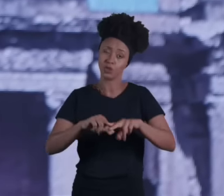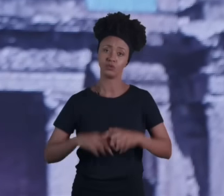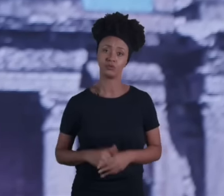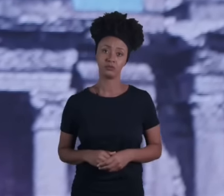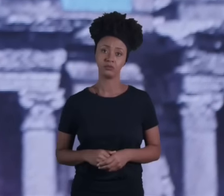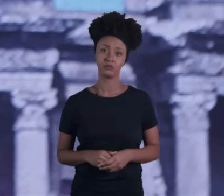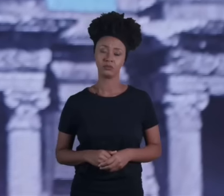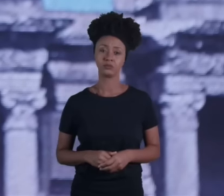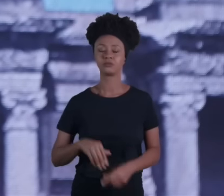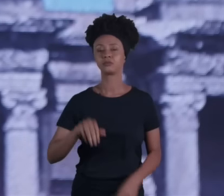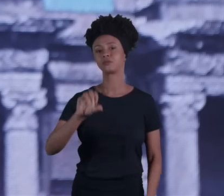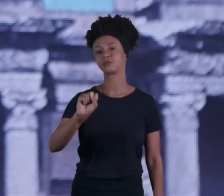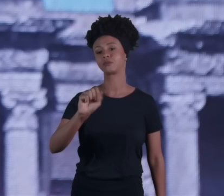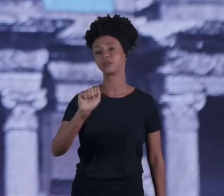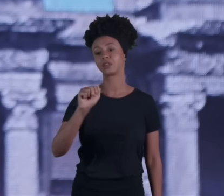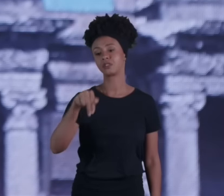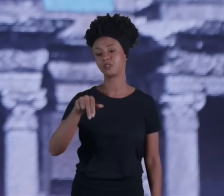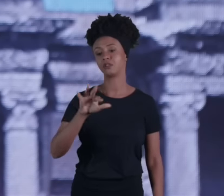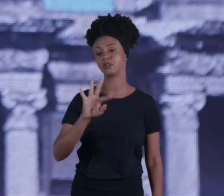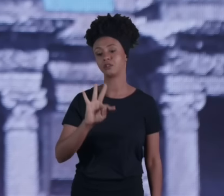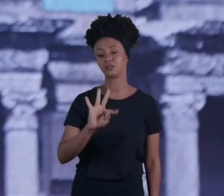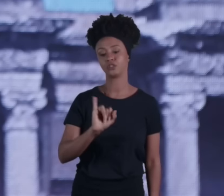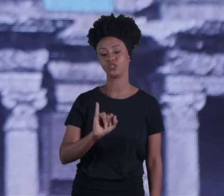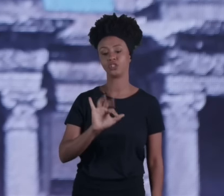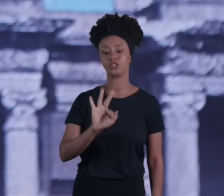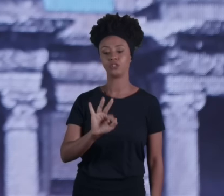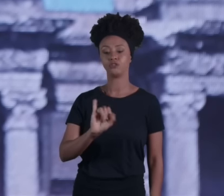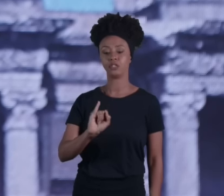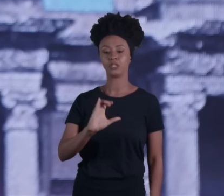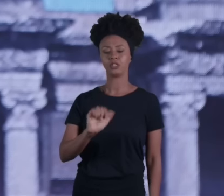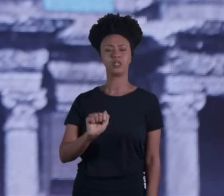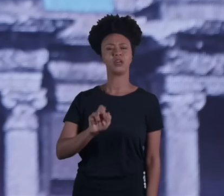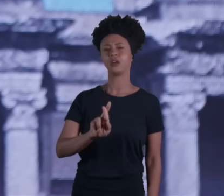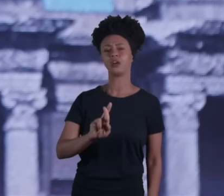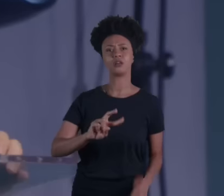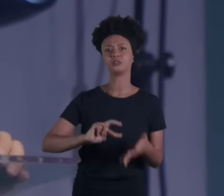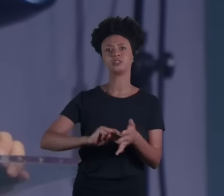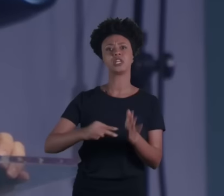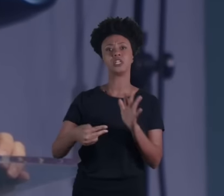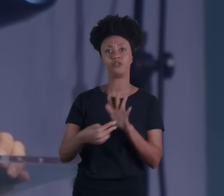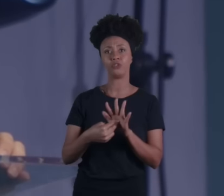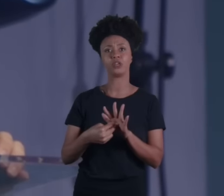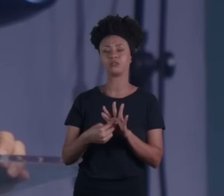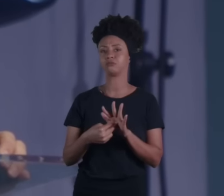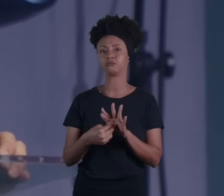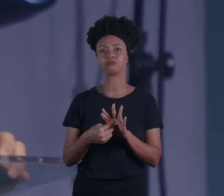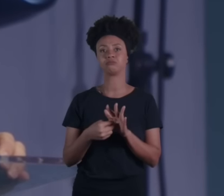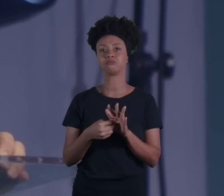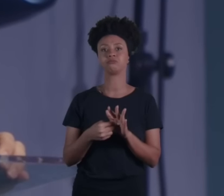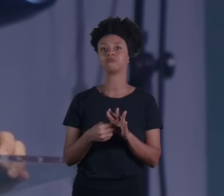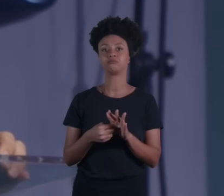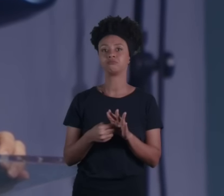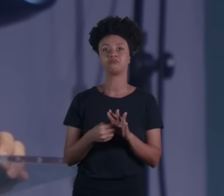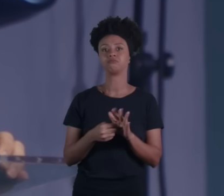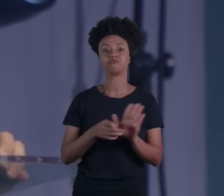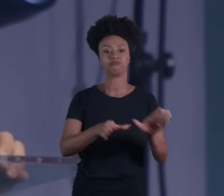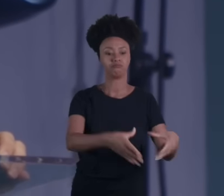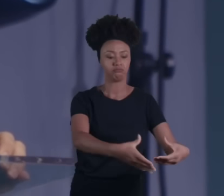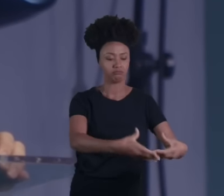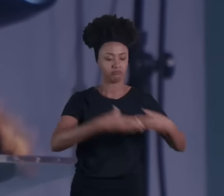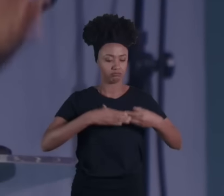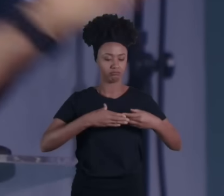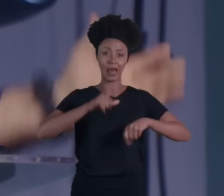Santificar significa separar para o uso de Deus. O seu tempo, as suas posses, o seu talento, o